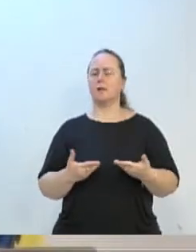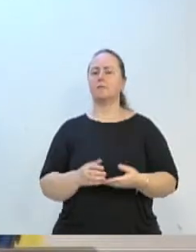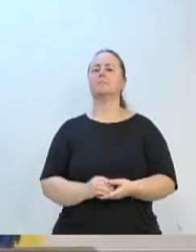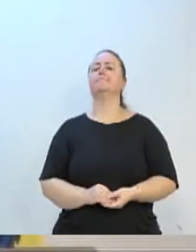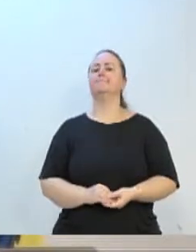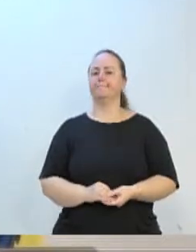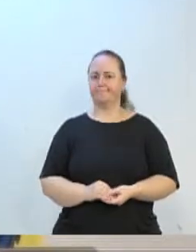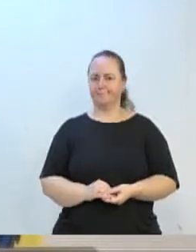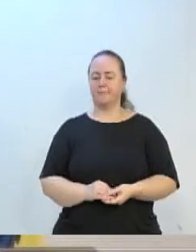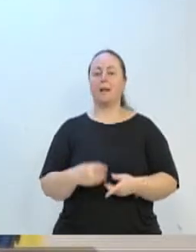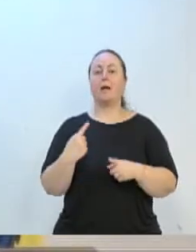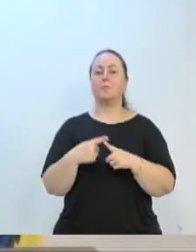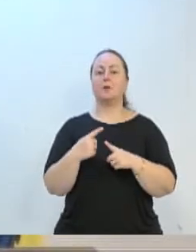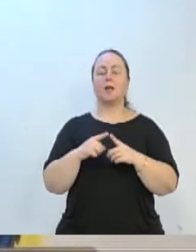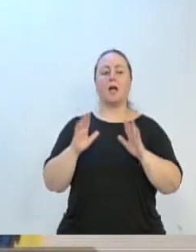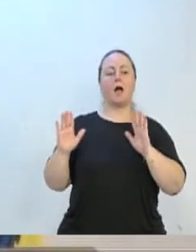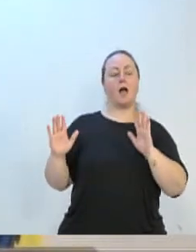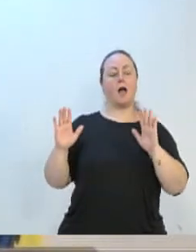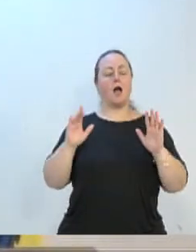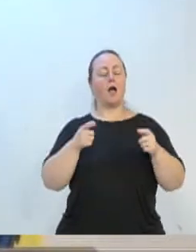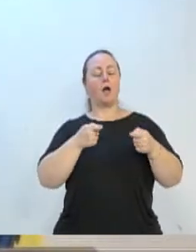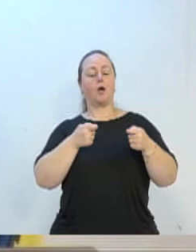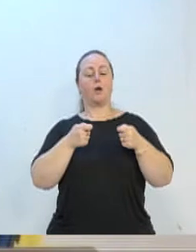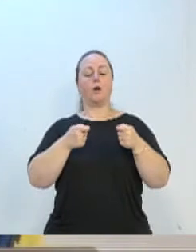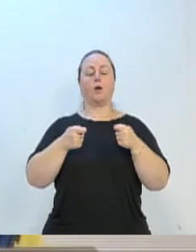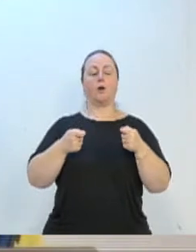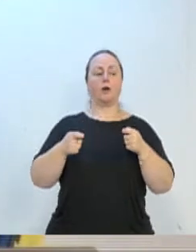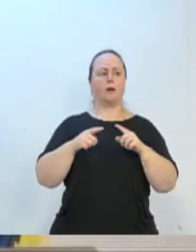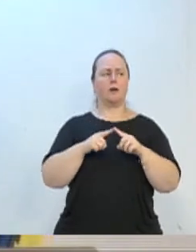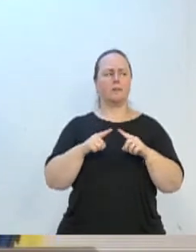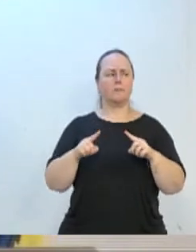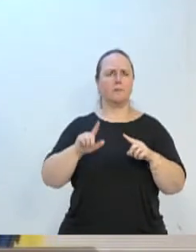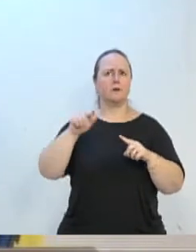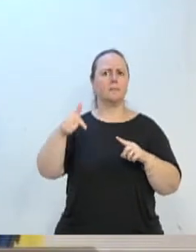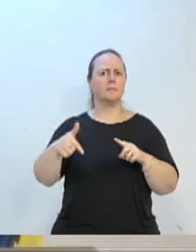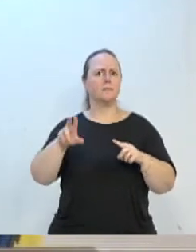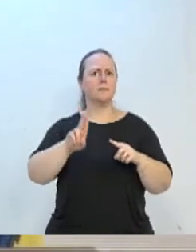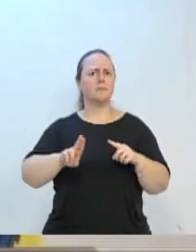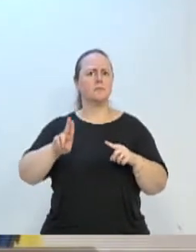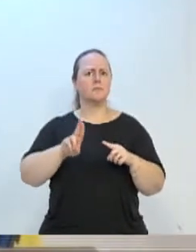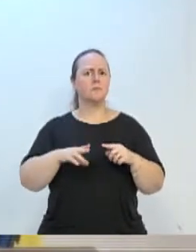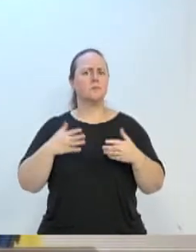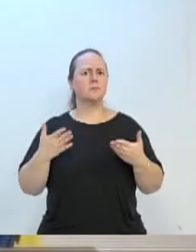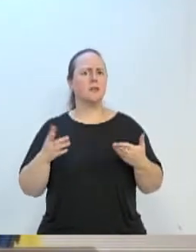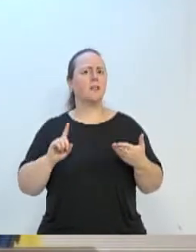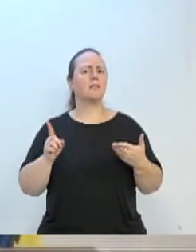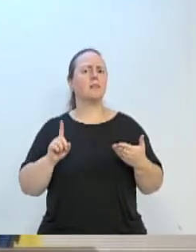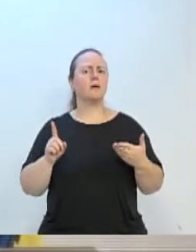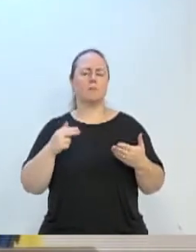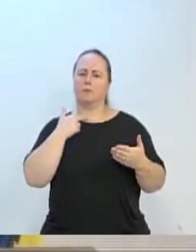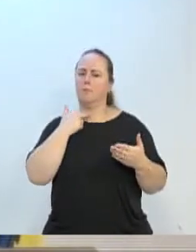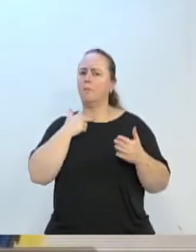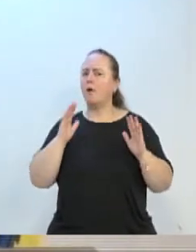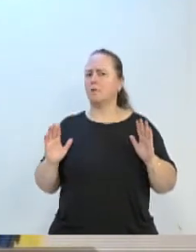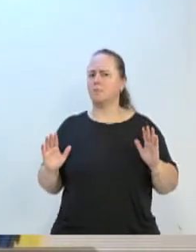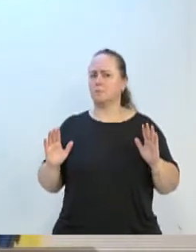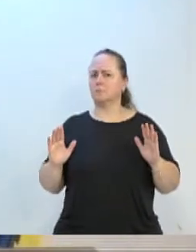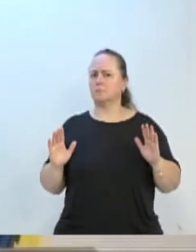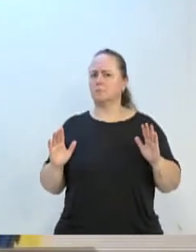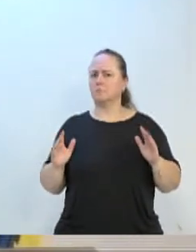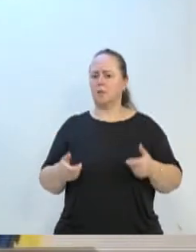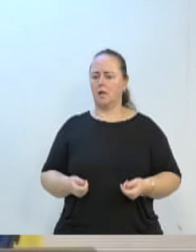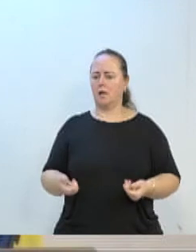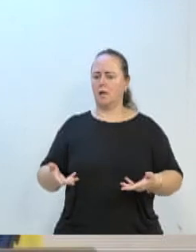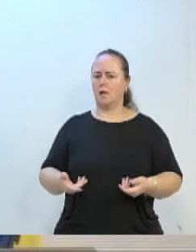botar aí na mídia que são econômico são muito fácil agora que vocês estão utiliza tudo isso aí eu acho que não deveriam porque é um custo